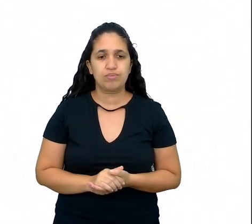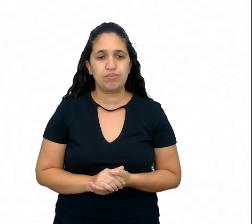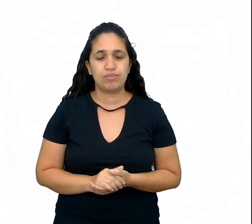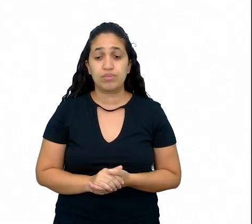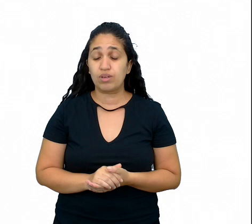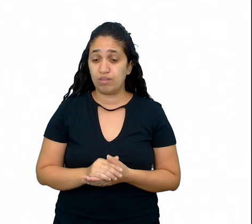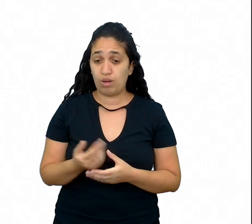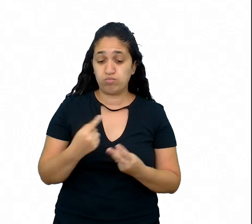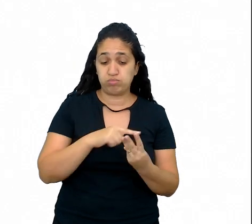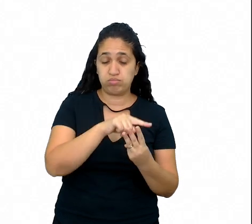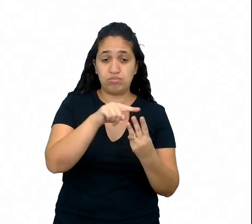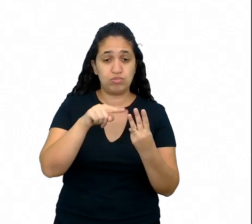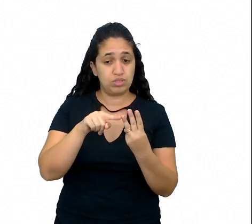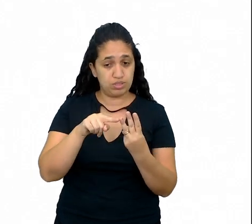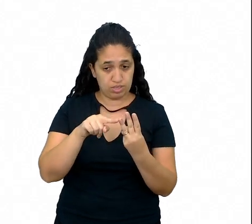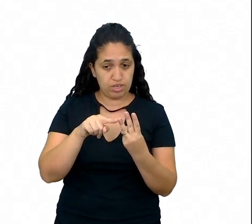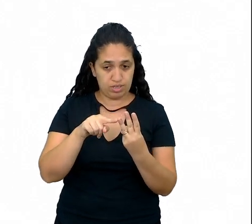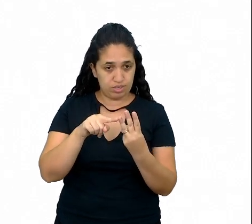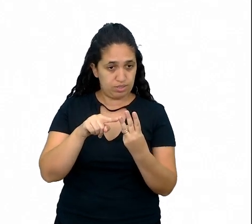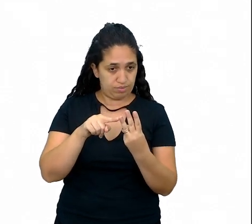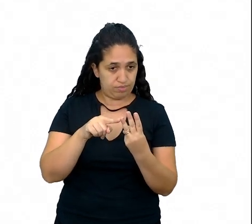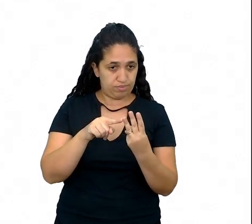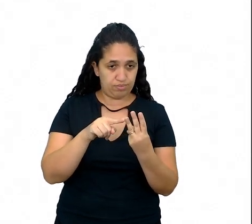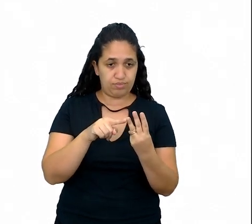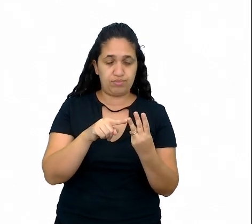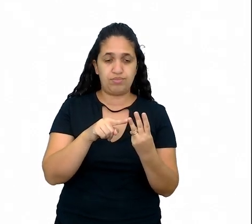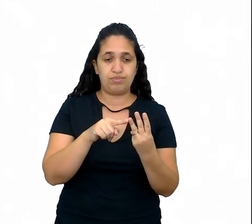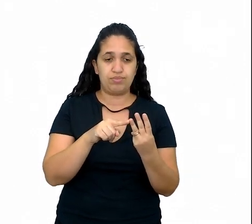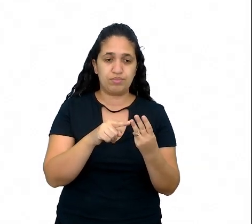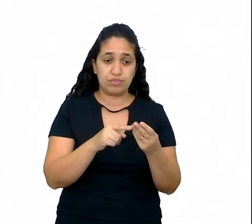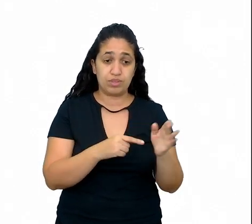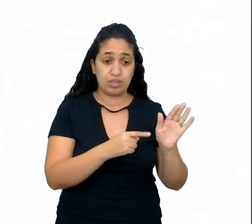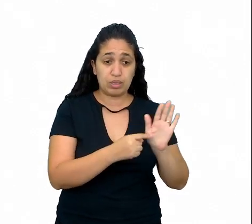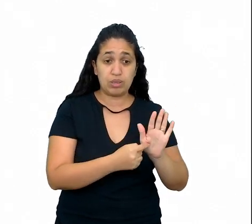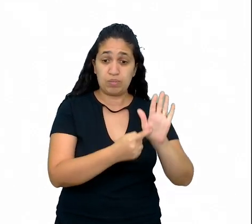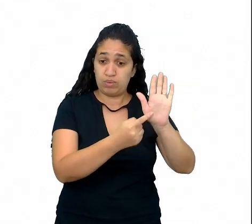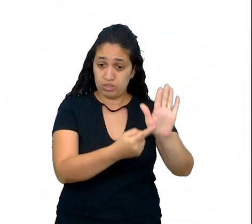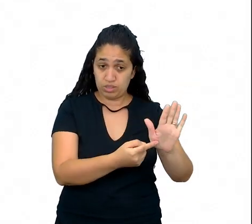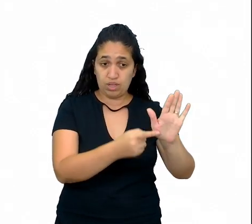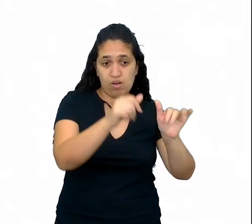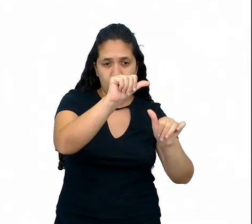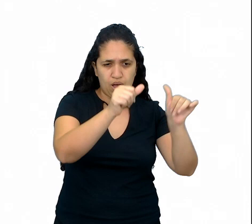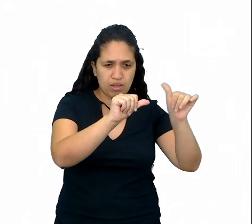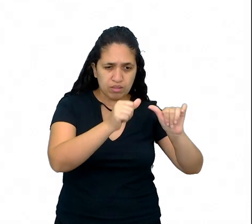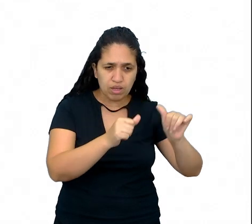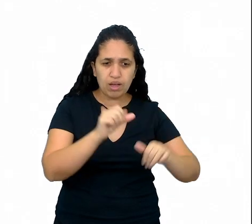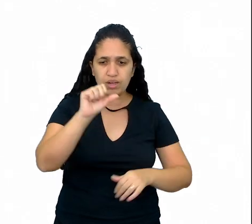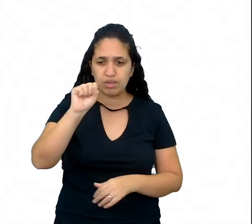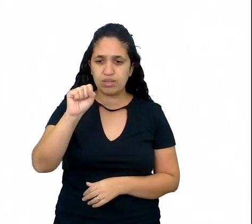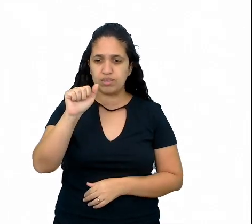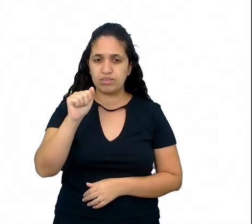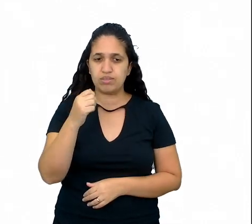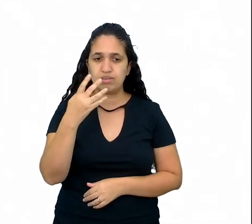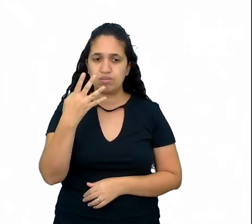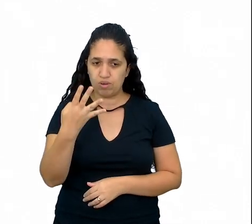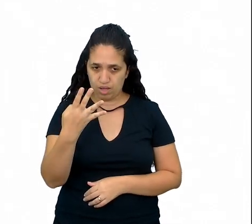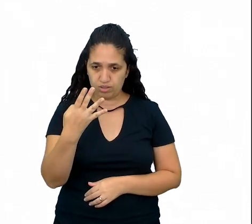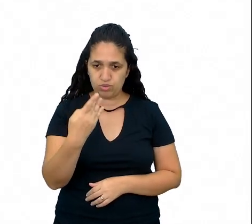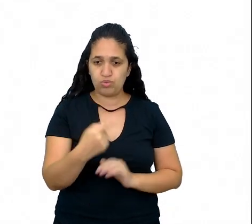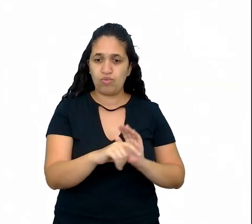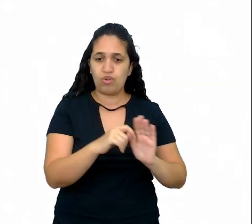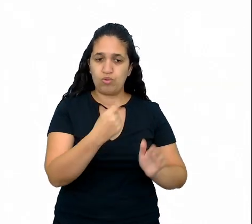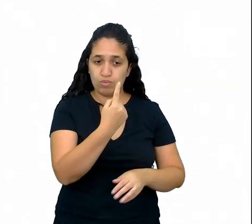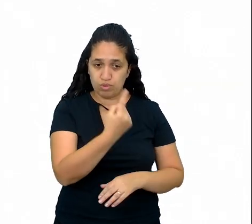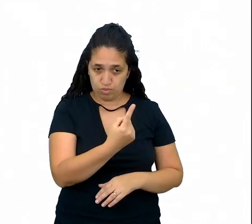Então, os 3 momentos da nossa agenda são a apresentação e análise da SA4, né, do volume 1, vou